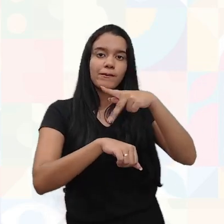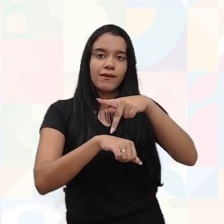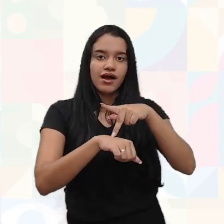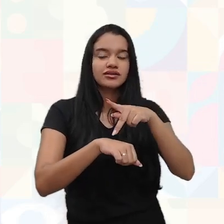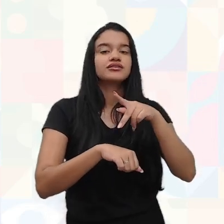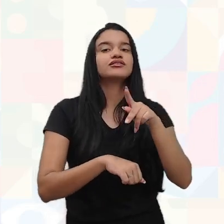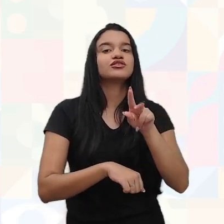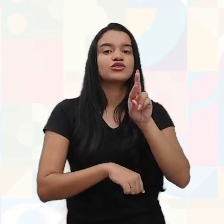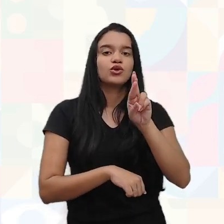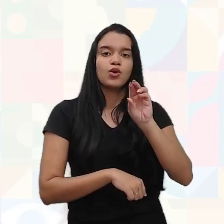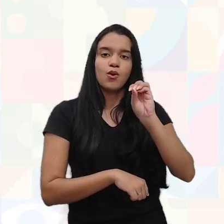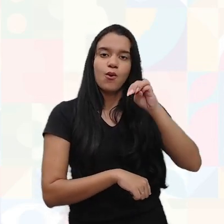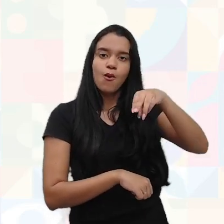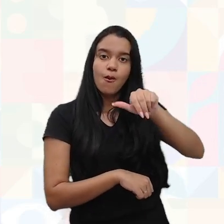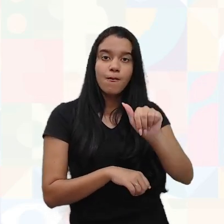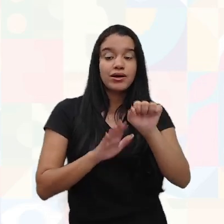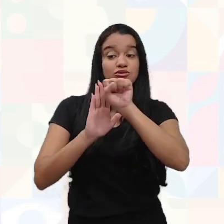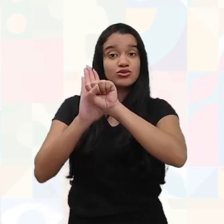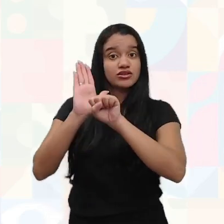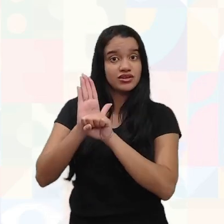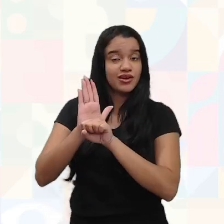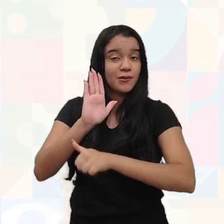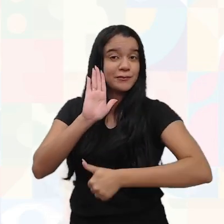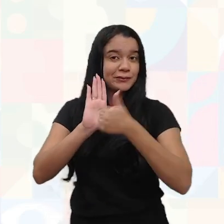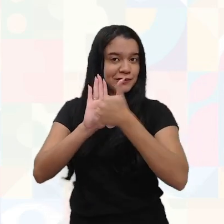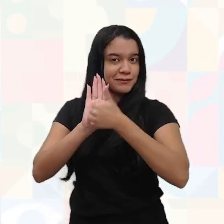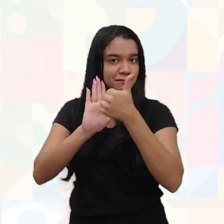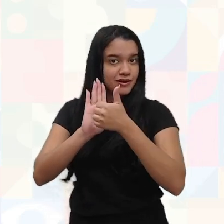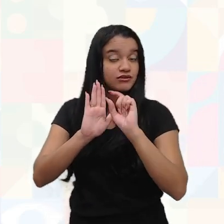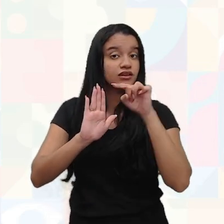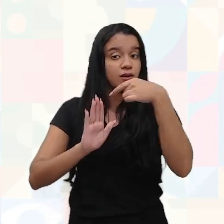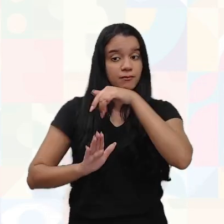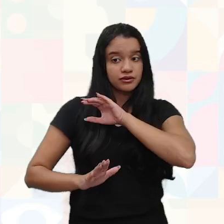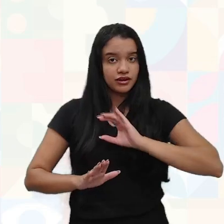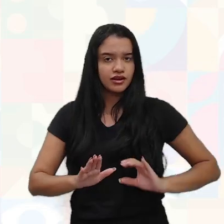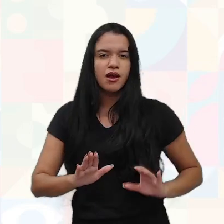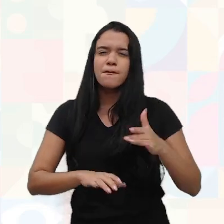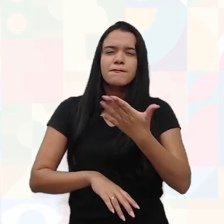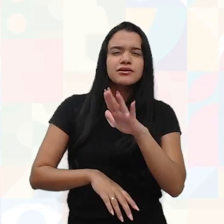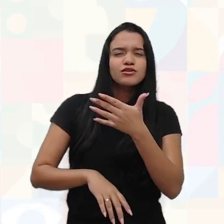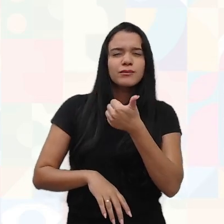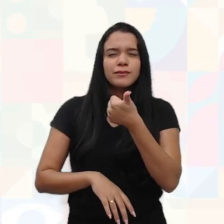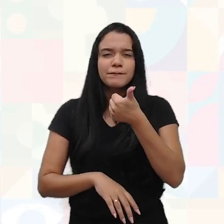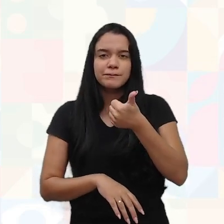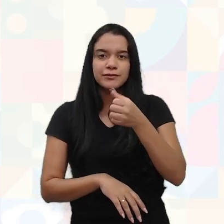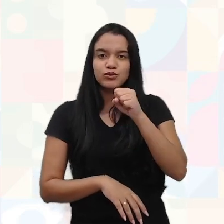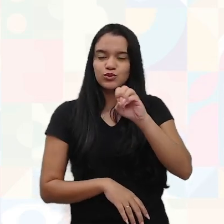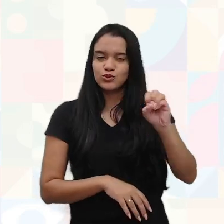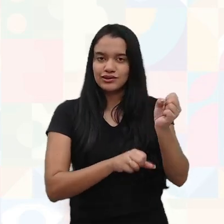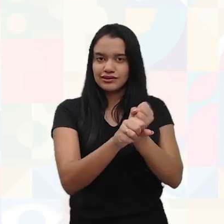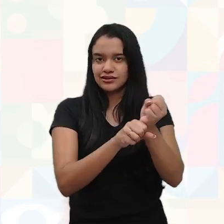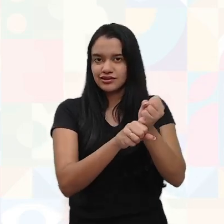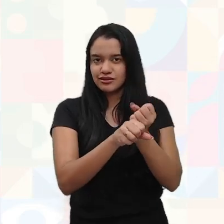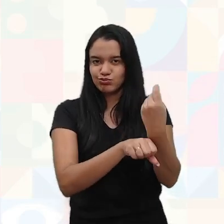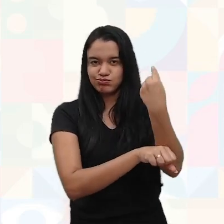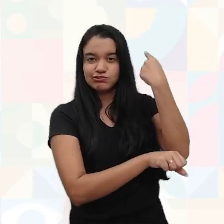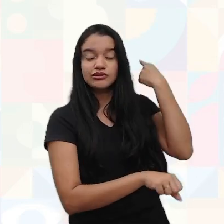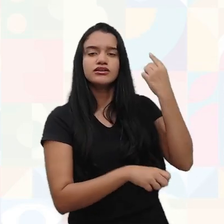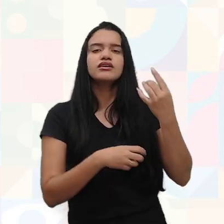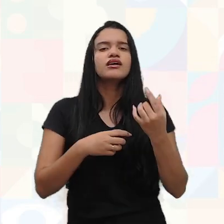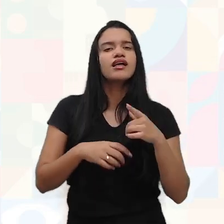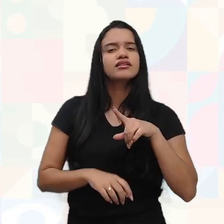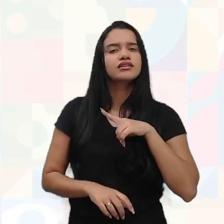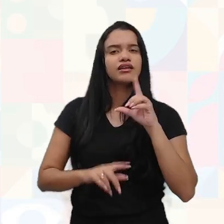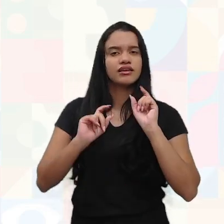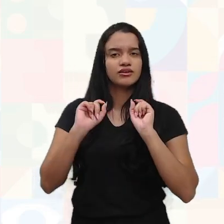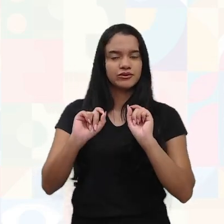Roma e que data do século I depois de Cristo, ou seja, mais ou menos 1.800 anos atrás, né? Então, o que é que a gente